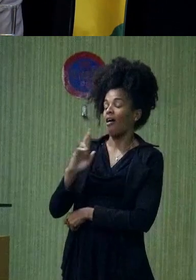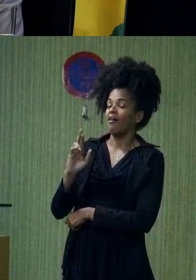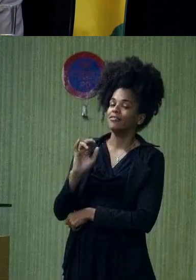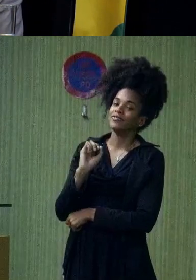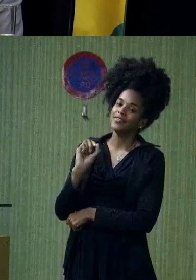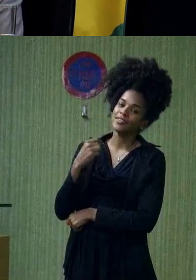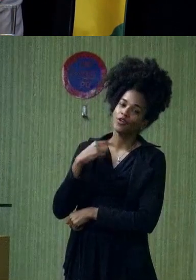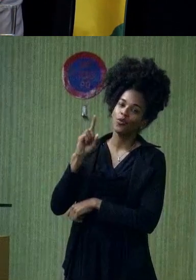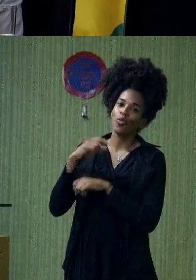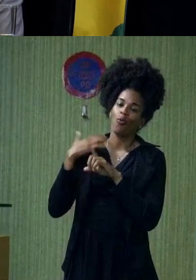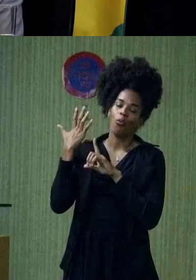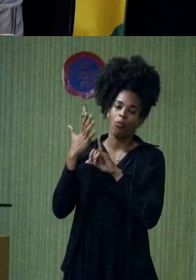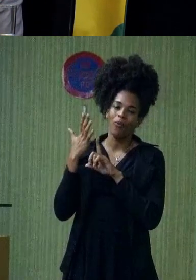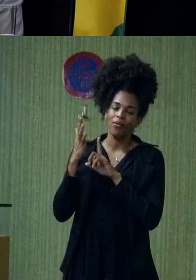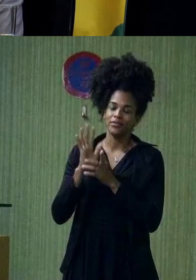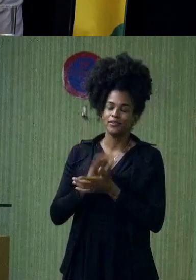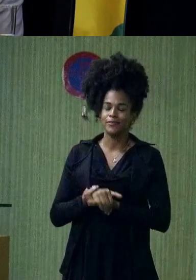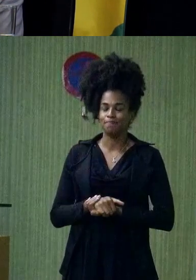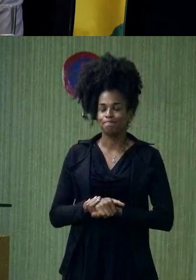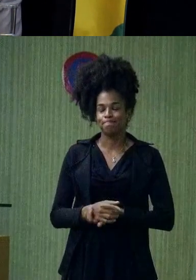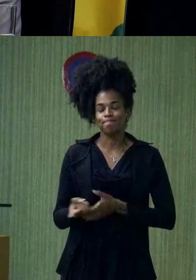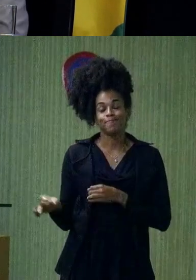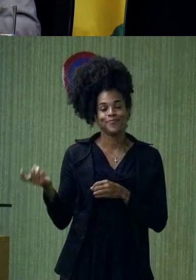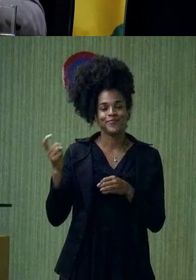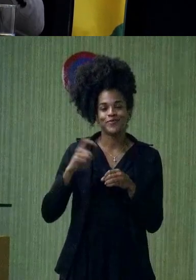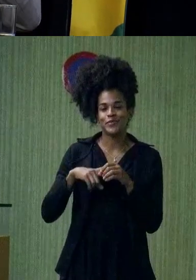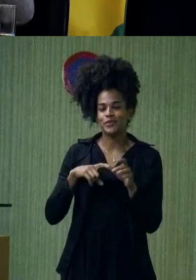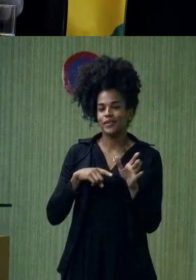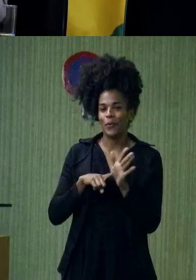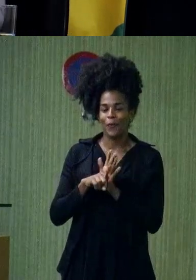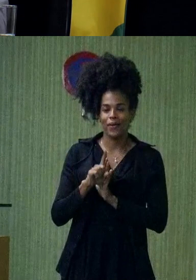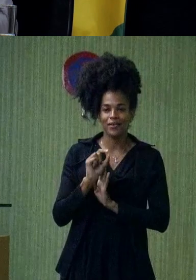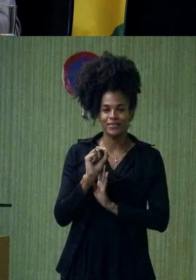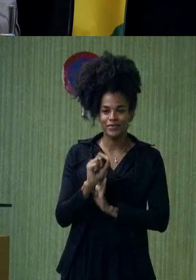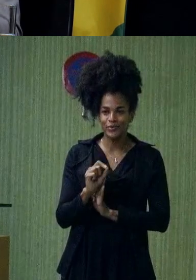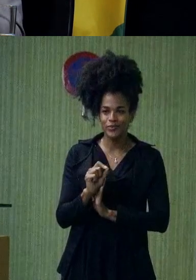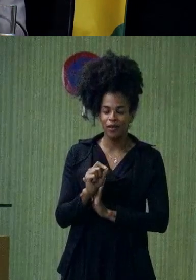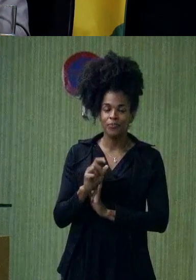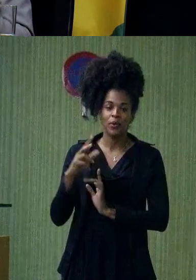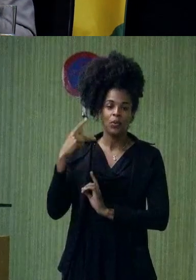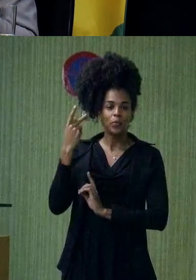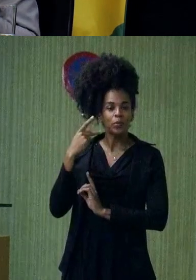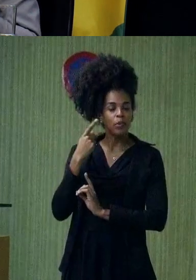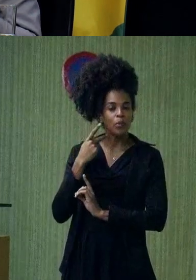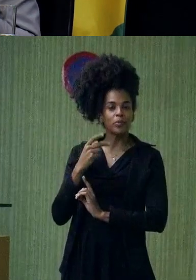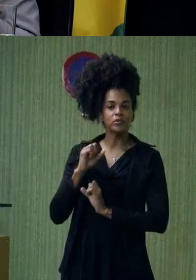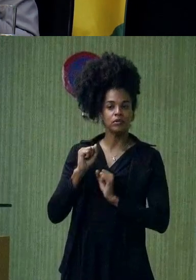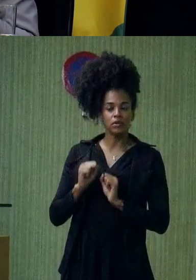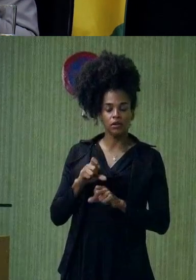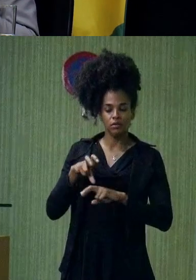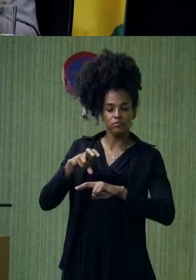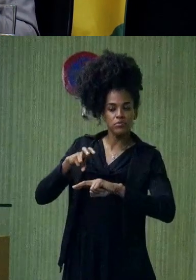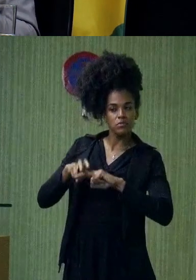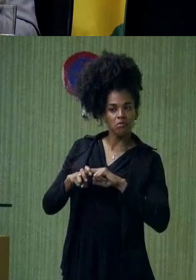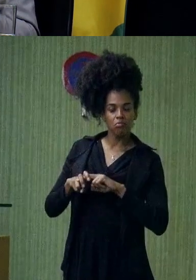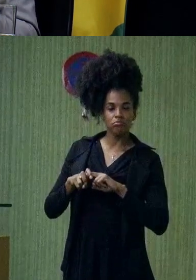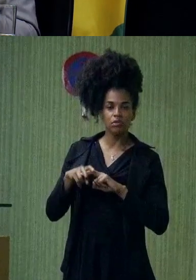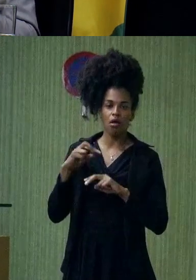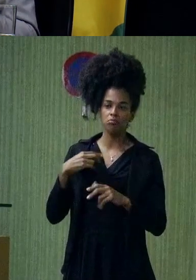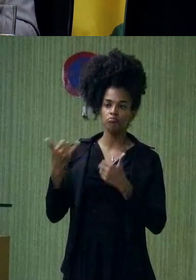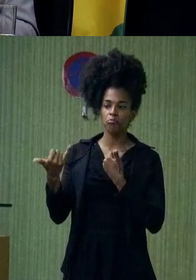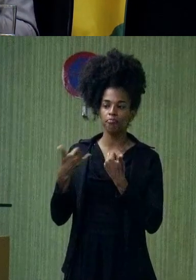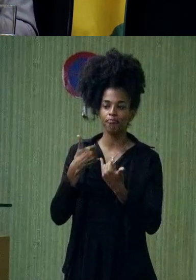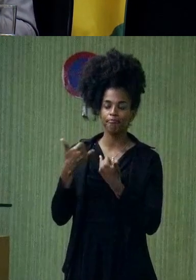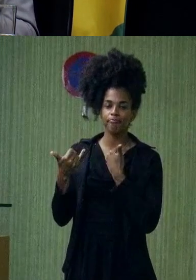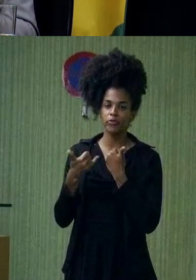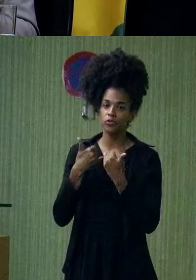promotorias de educação devem participar como ouvintes ou ter direito a voto nas plenárias dos novos planos municipais e Estaduais